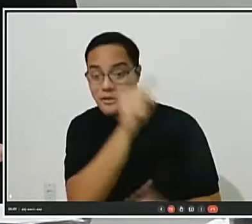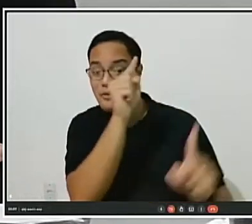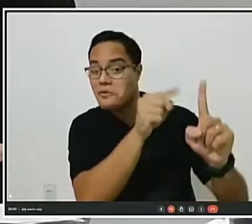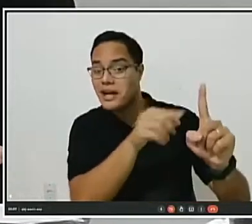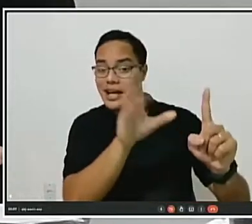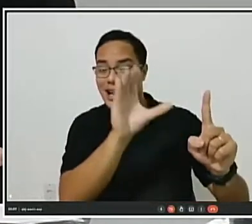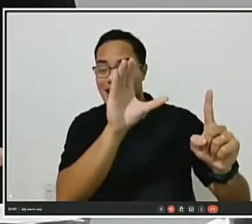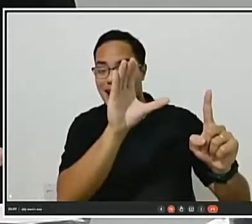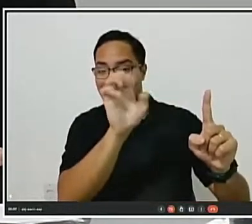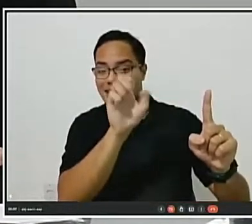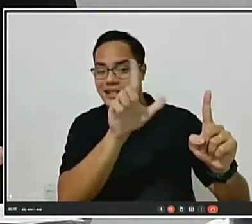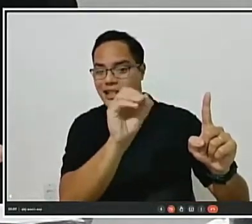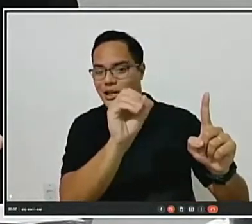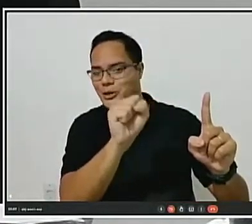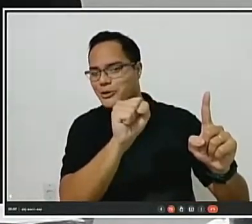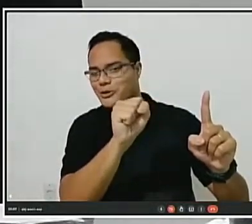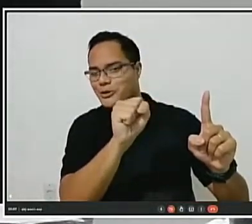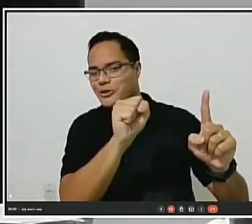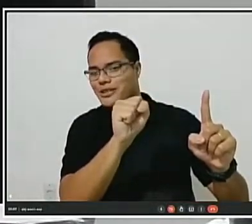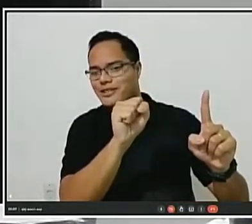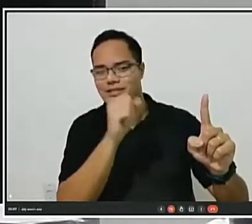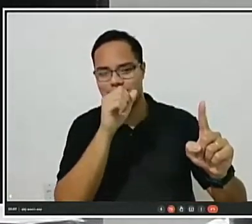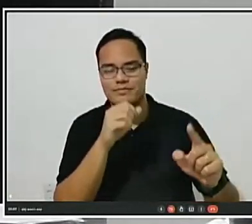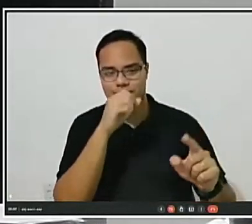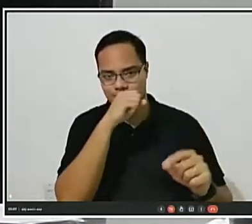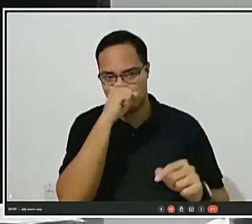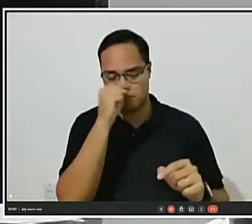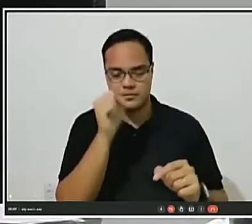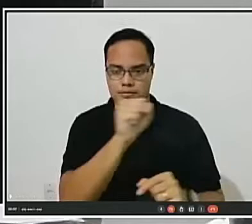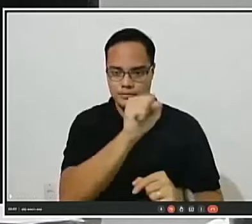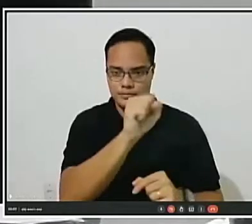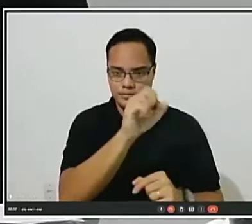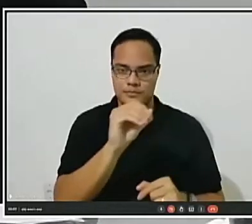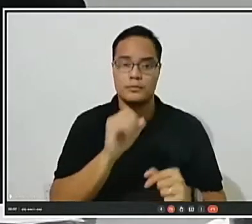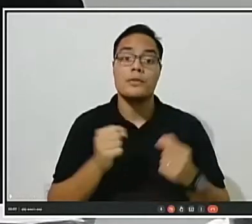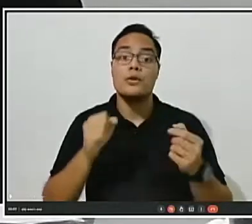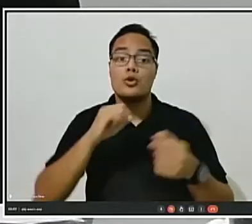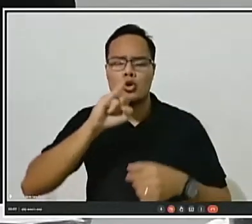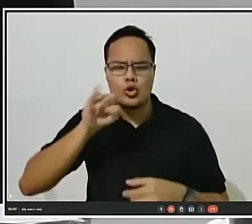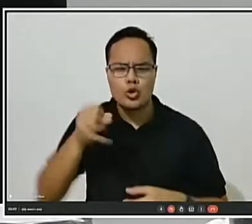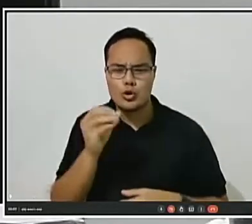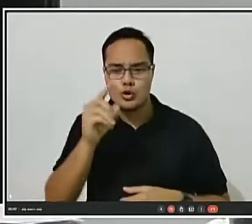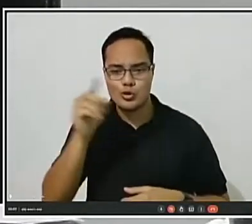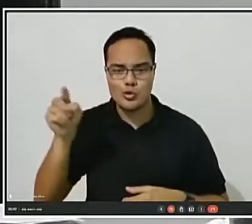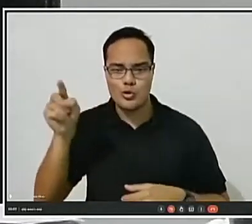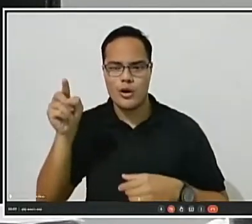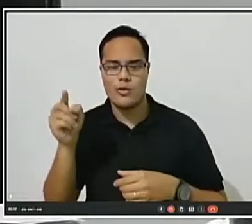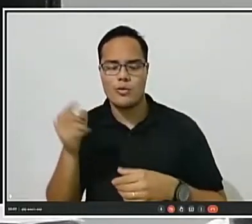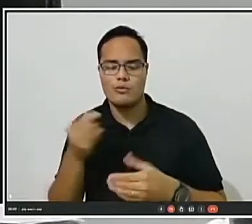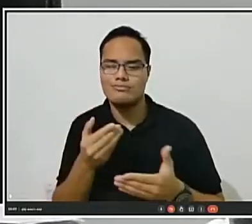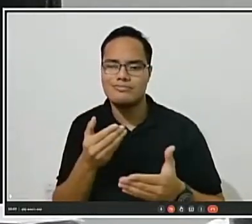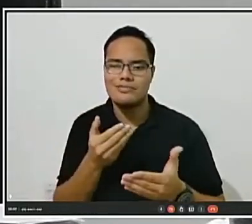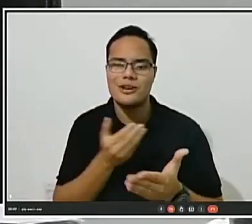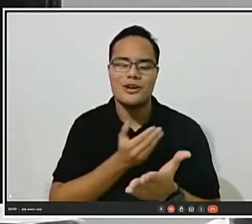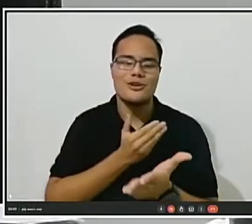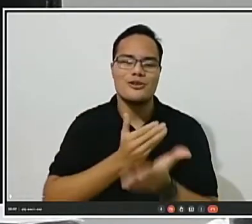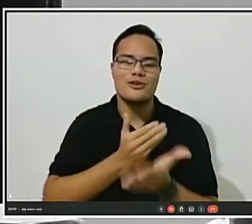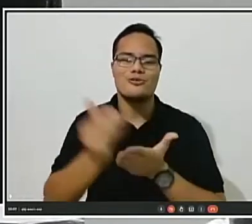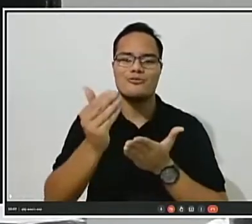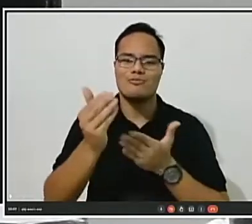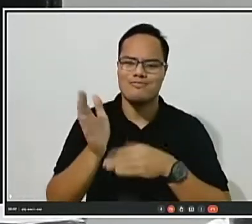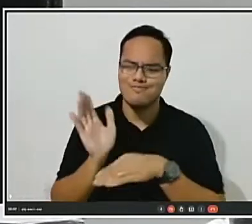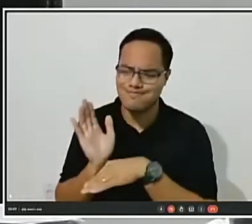nossa cidade. E o João chegou no momento que começou a contribuir também ali com o seu